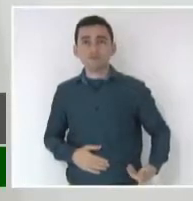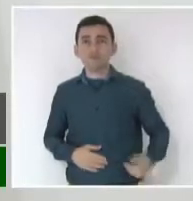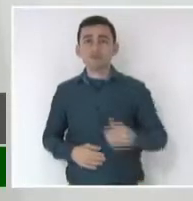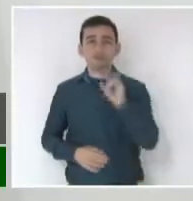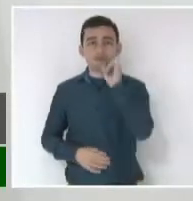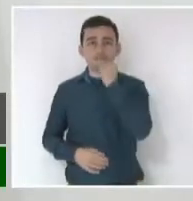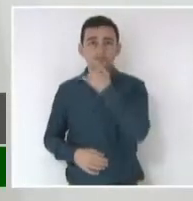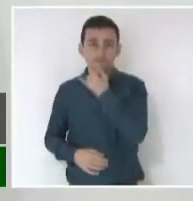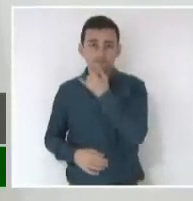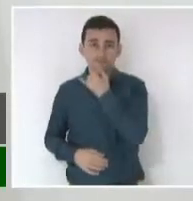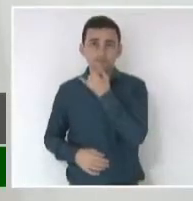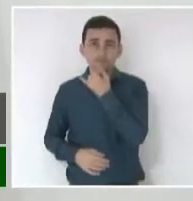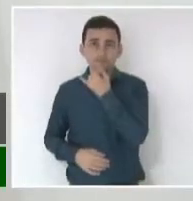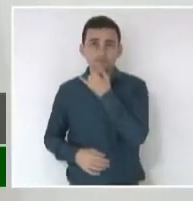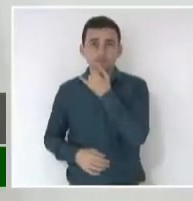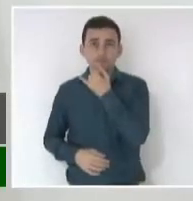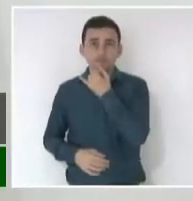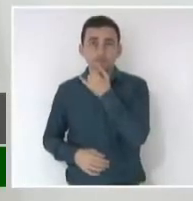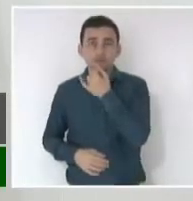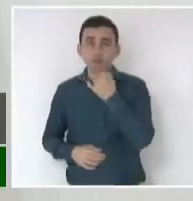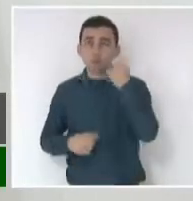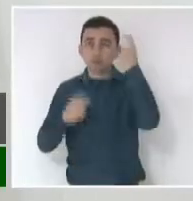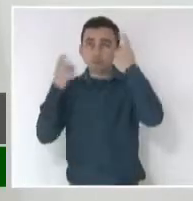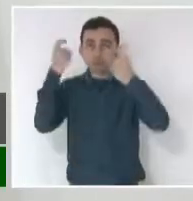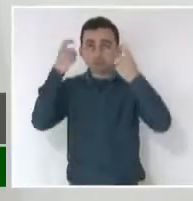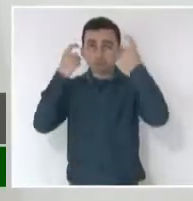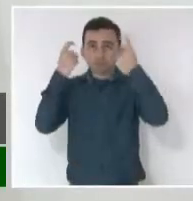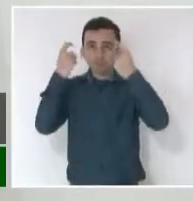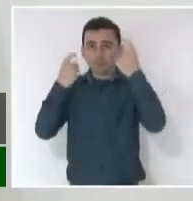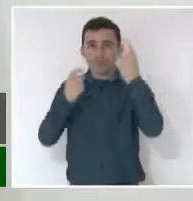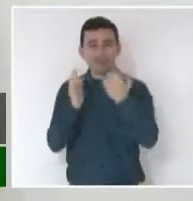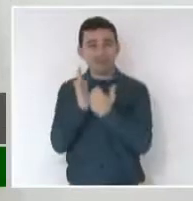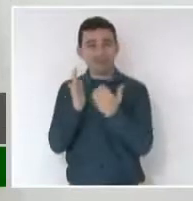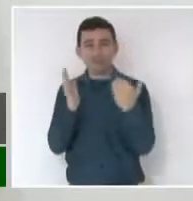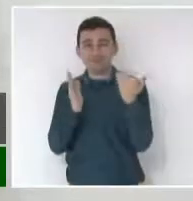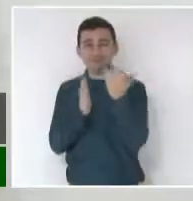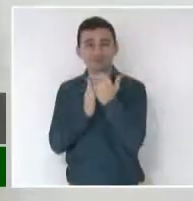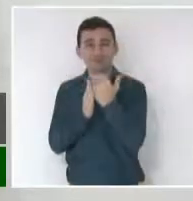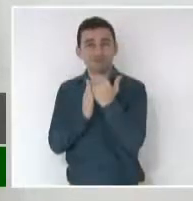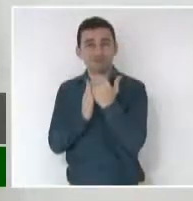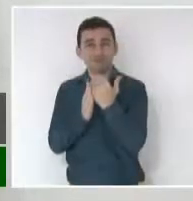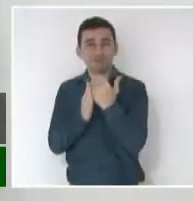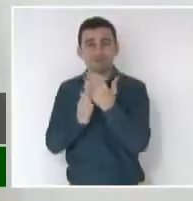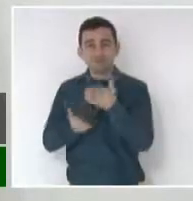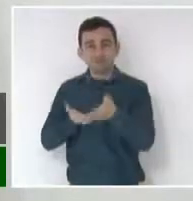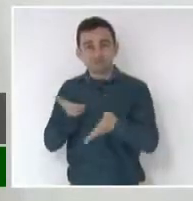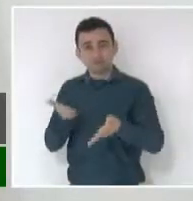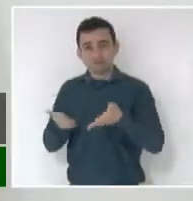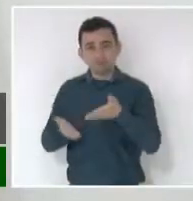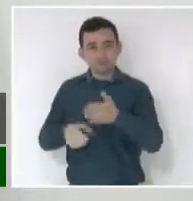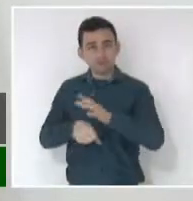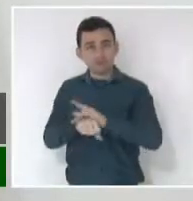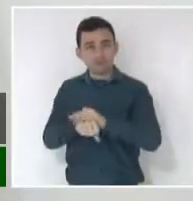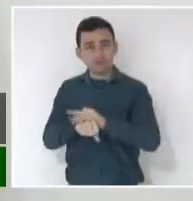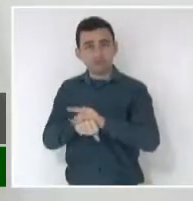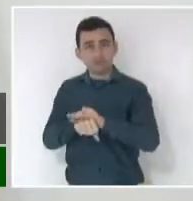infelizmente, essa preocupação excessiva com o trato da doença,